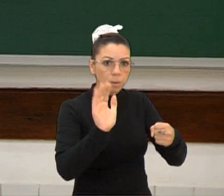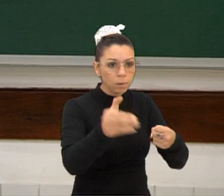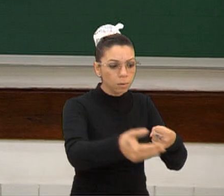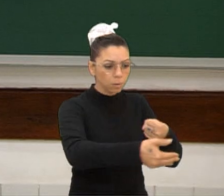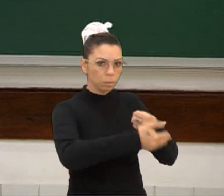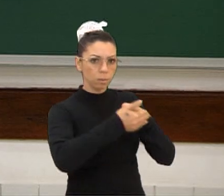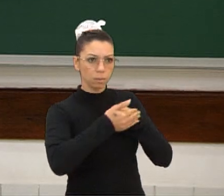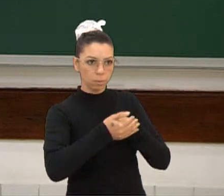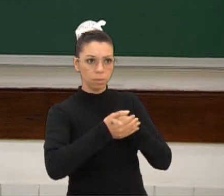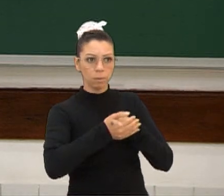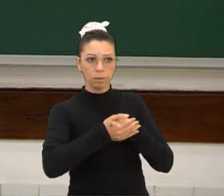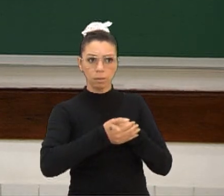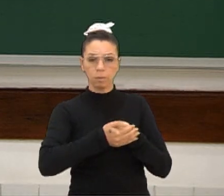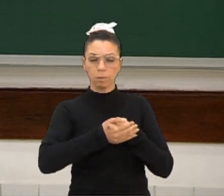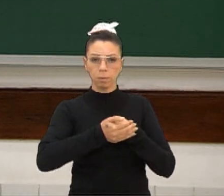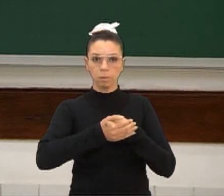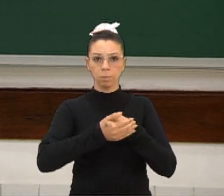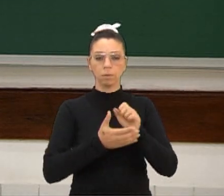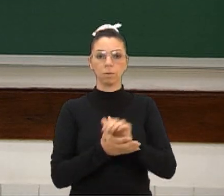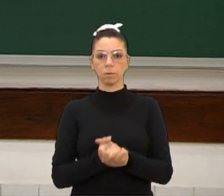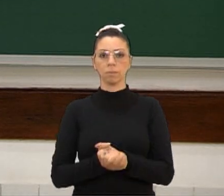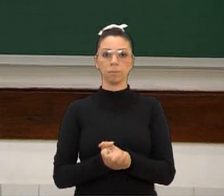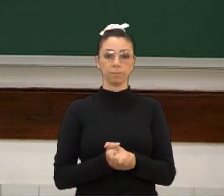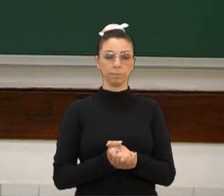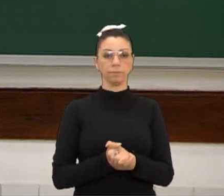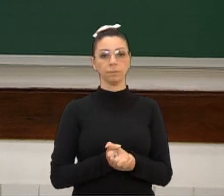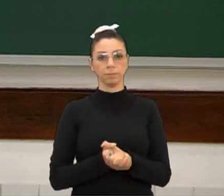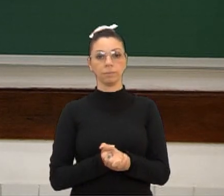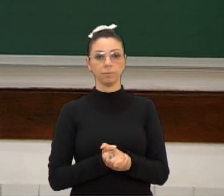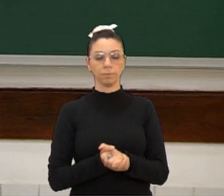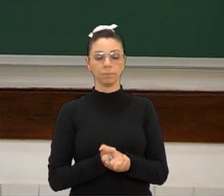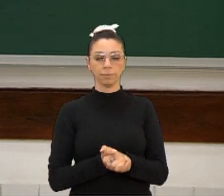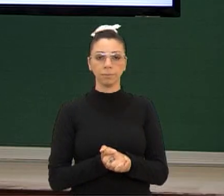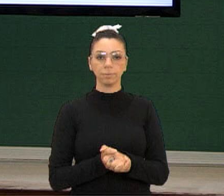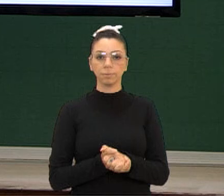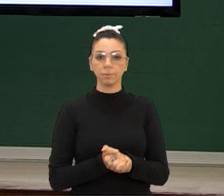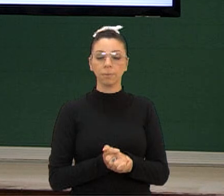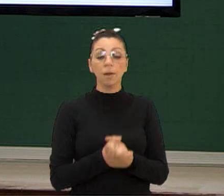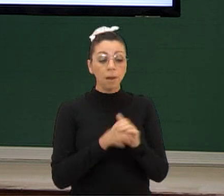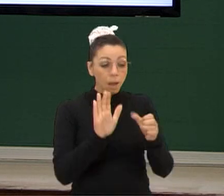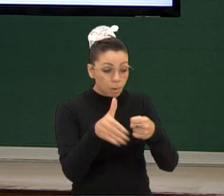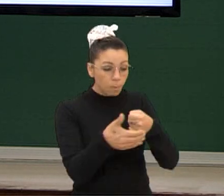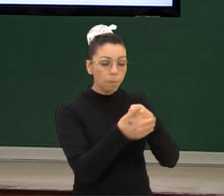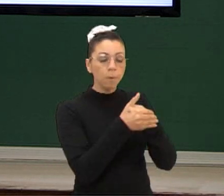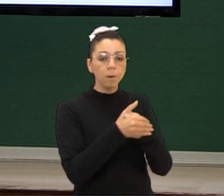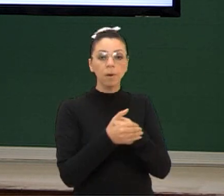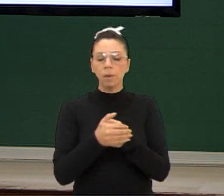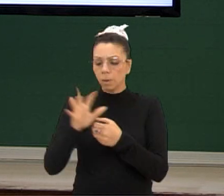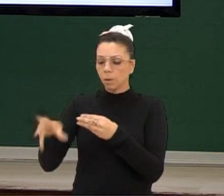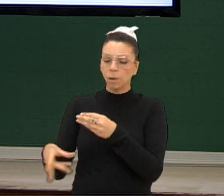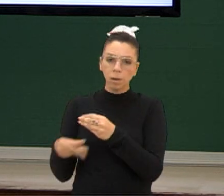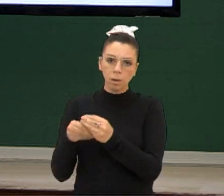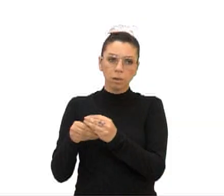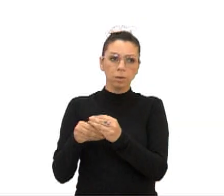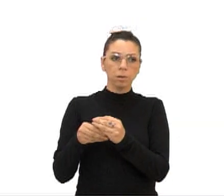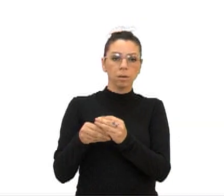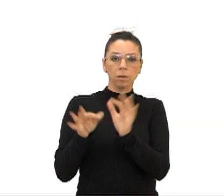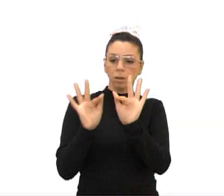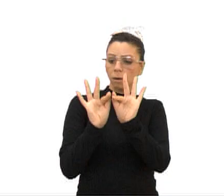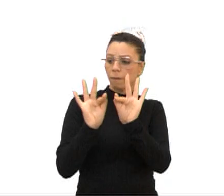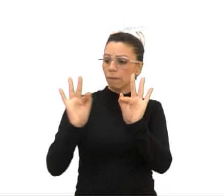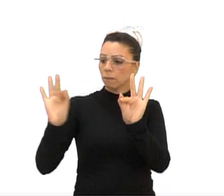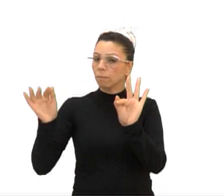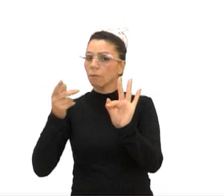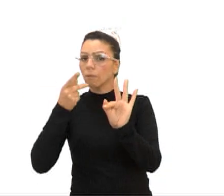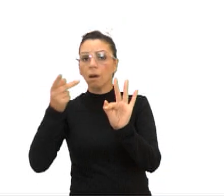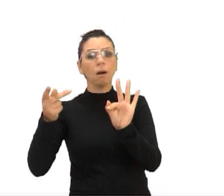Oculto, desinencial ou elíptico, certo? O sujeito é desinencial e o predicado é toda a fala.